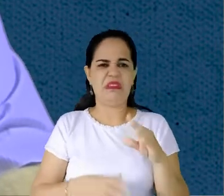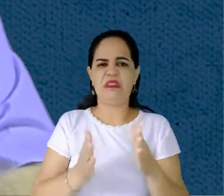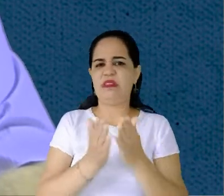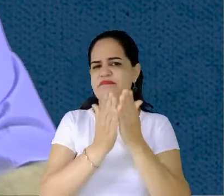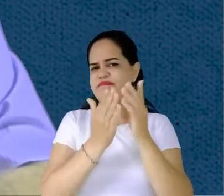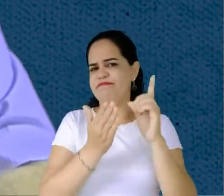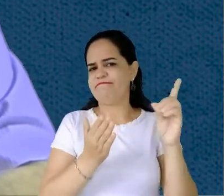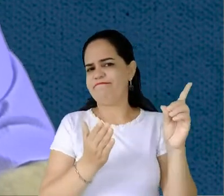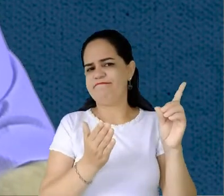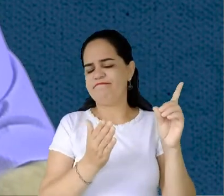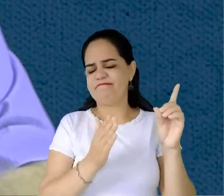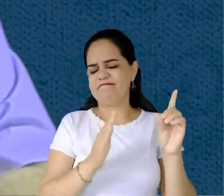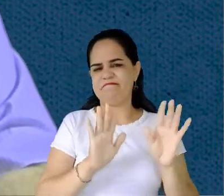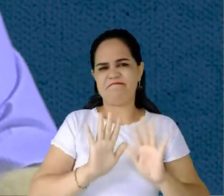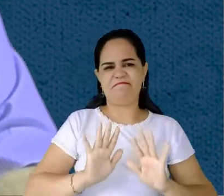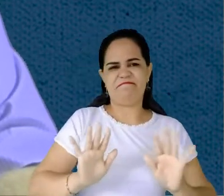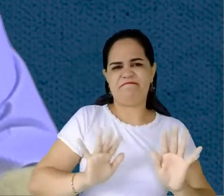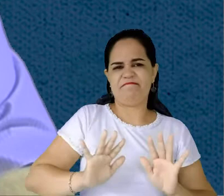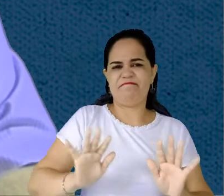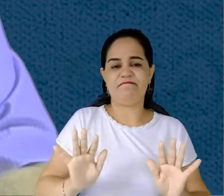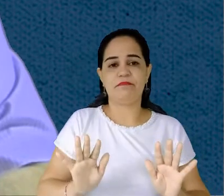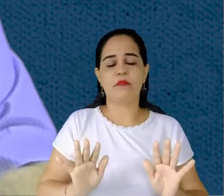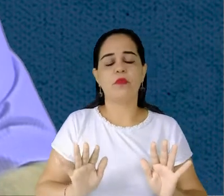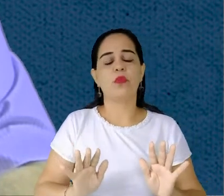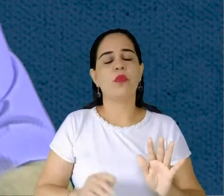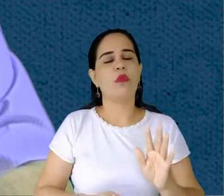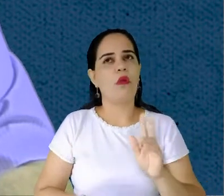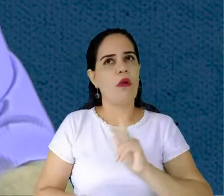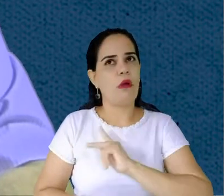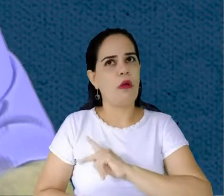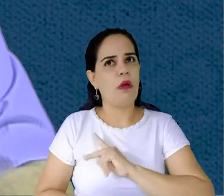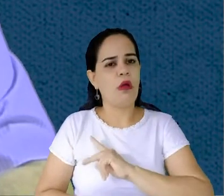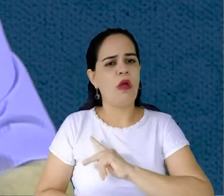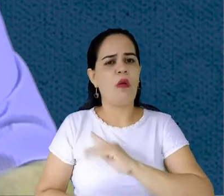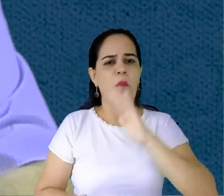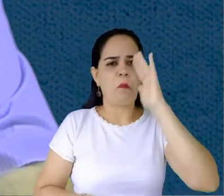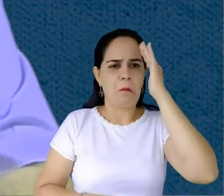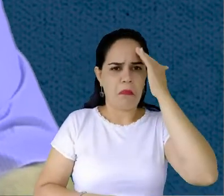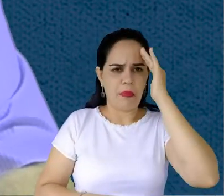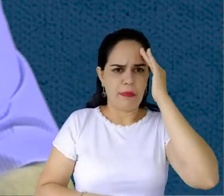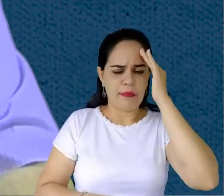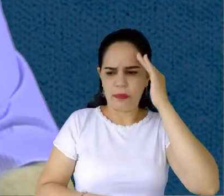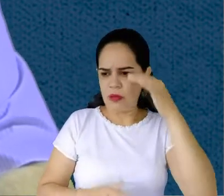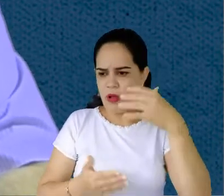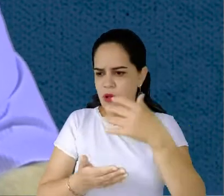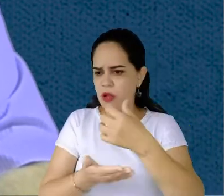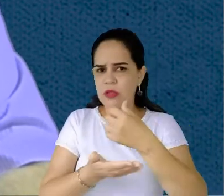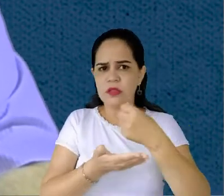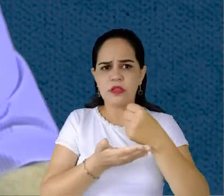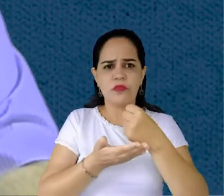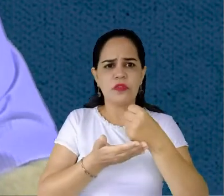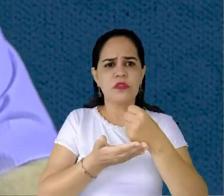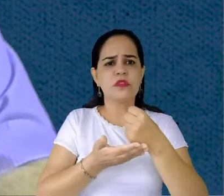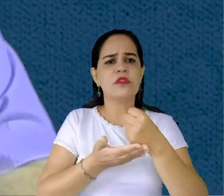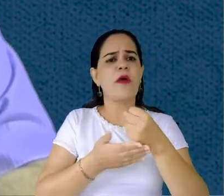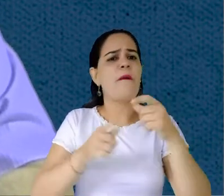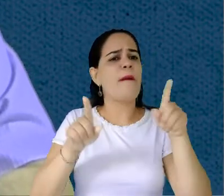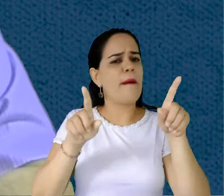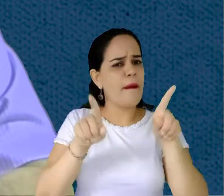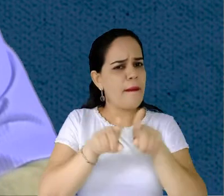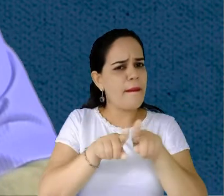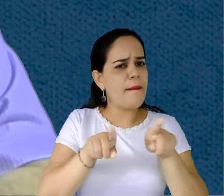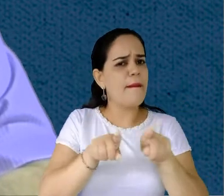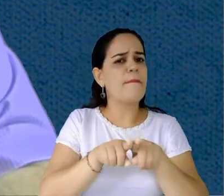palavra de Deus, nem as palavras de Jesus, Paulo foi se convencendo de que a